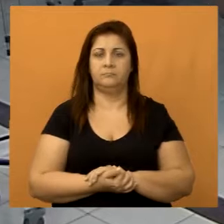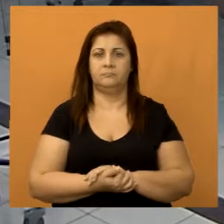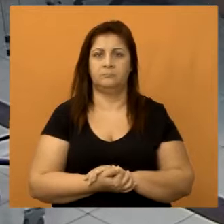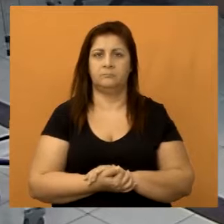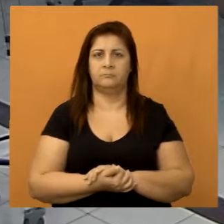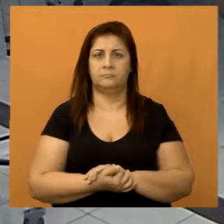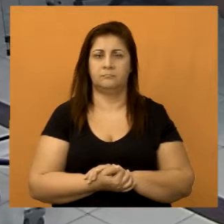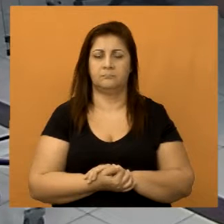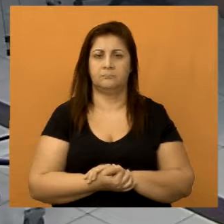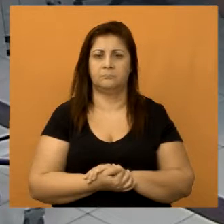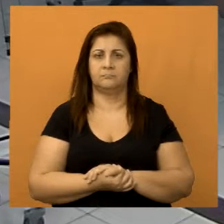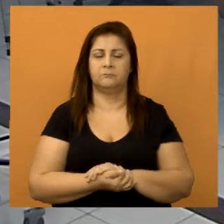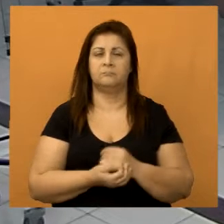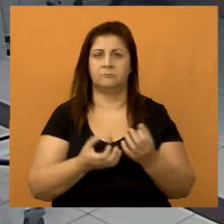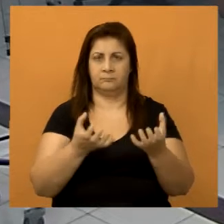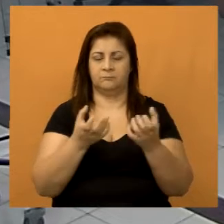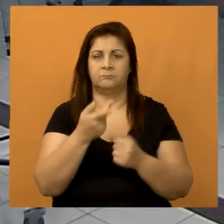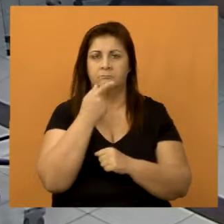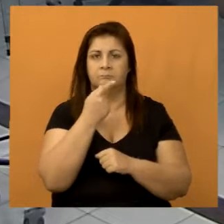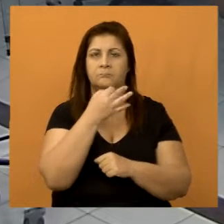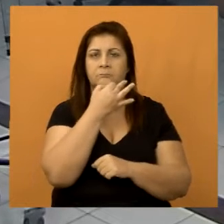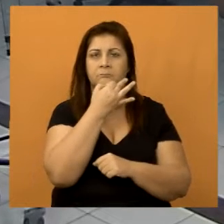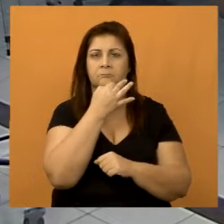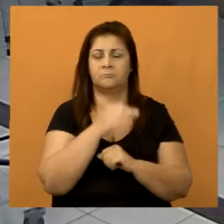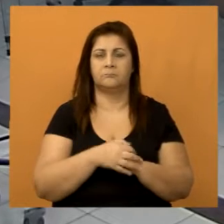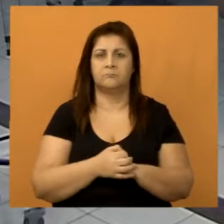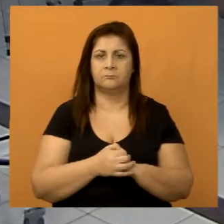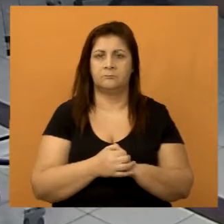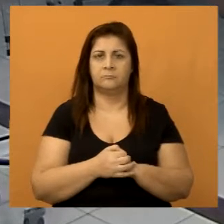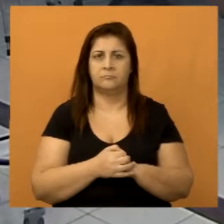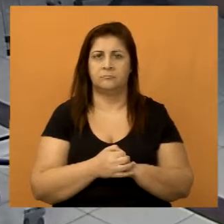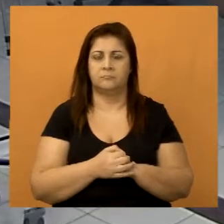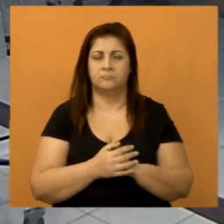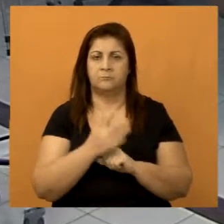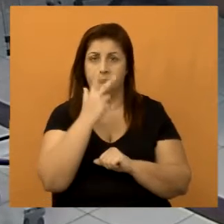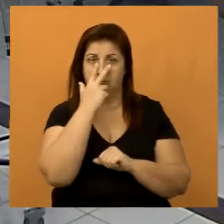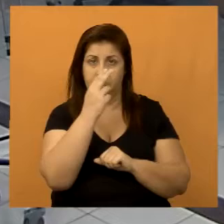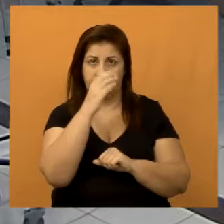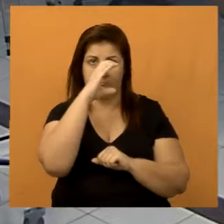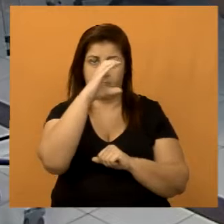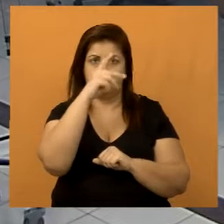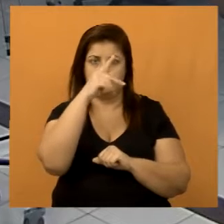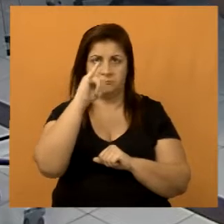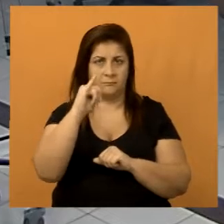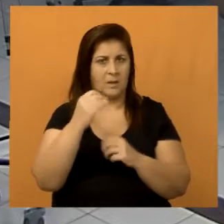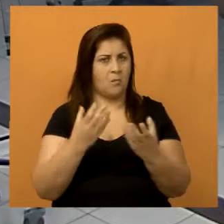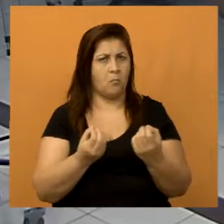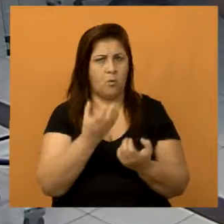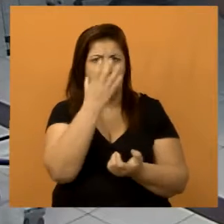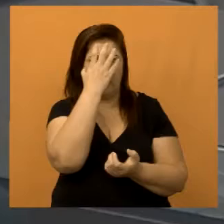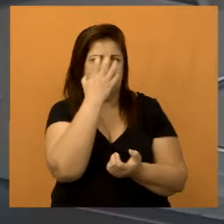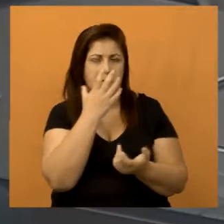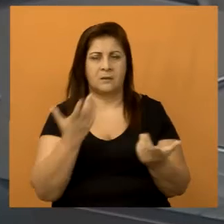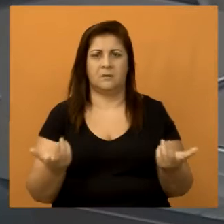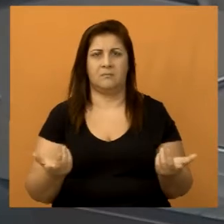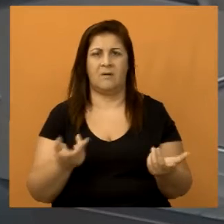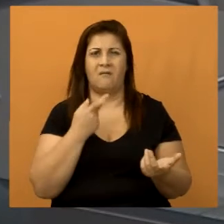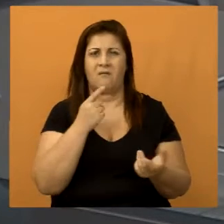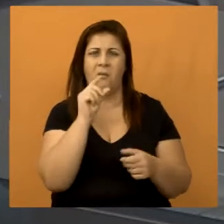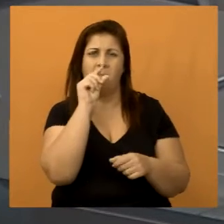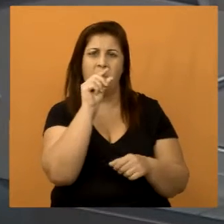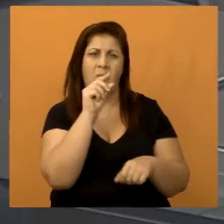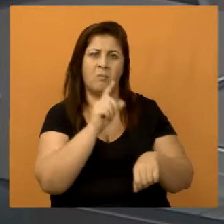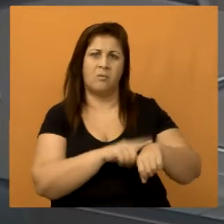Senhorita presidente, também queria contribuir. Eu acho que essa CPI é muito séria para que a gente possa discutir em pouco